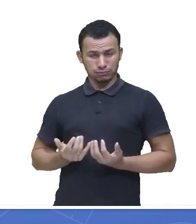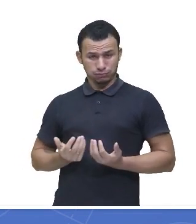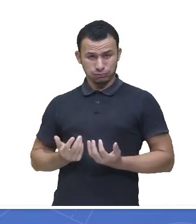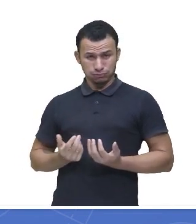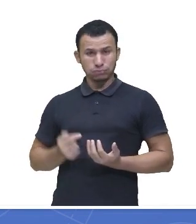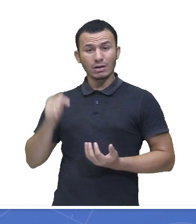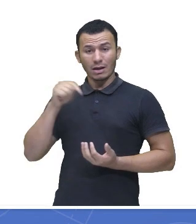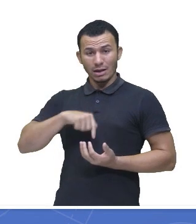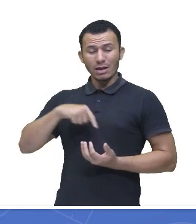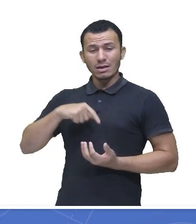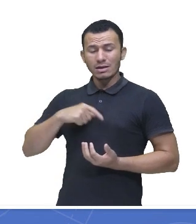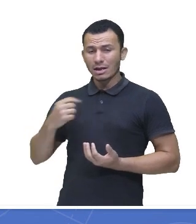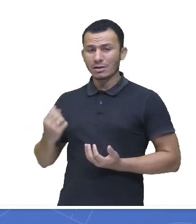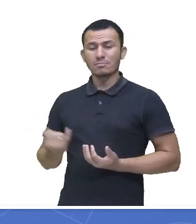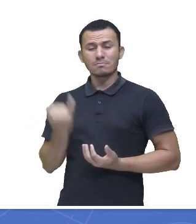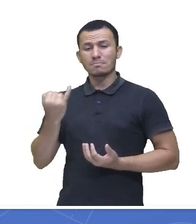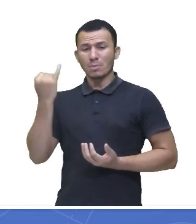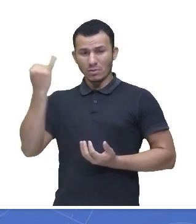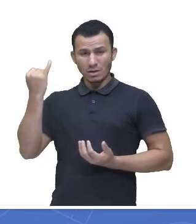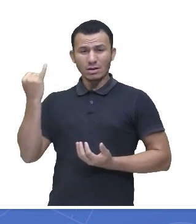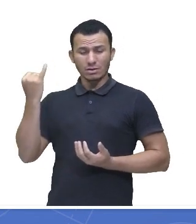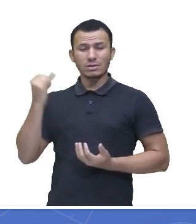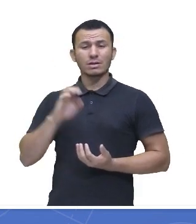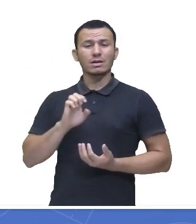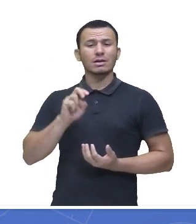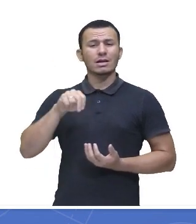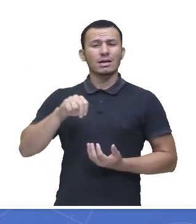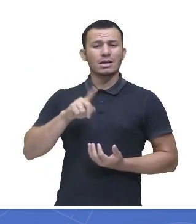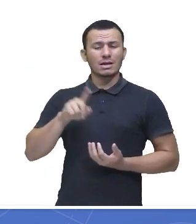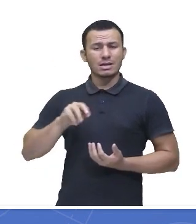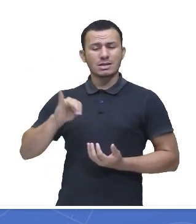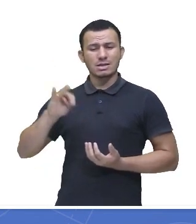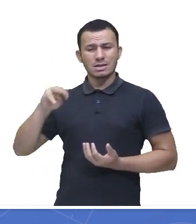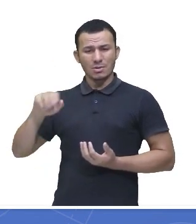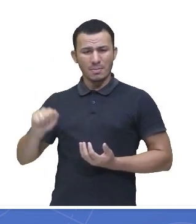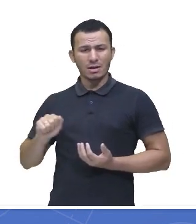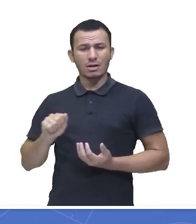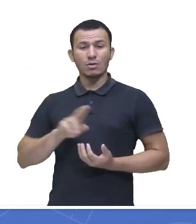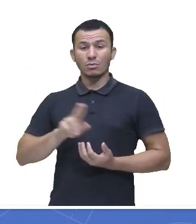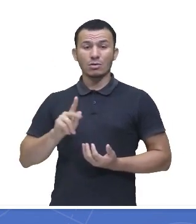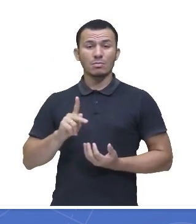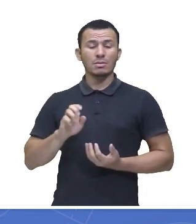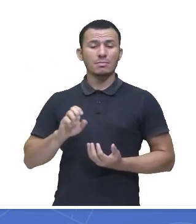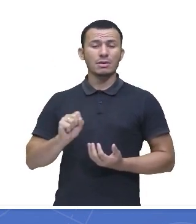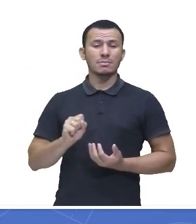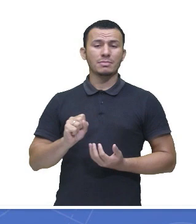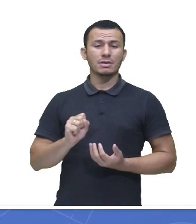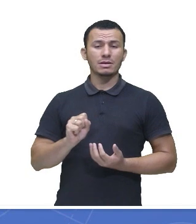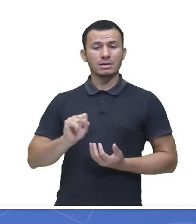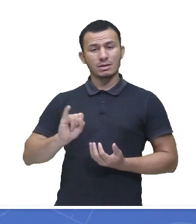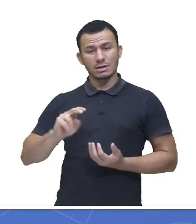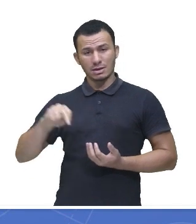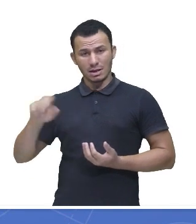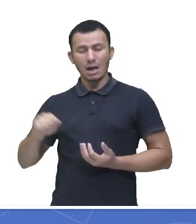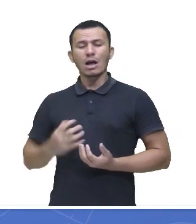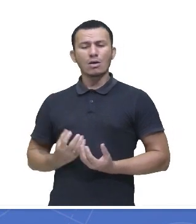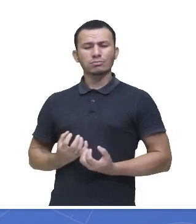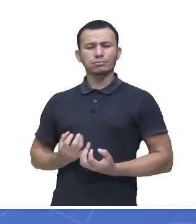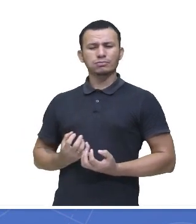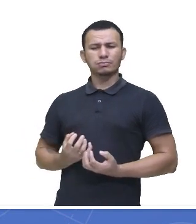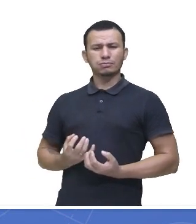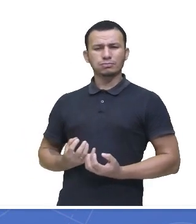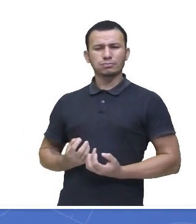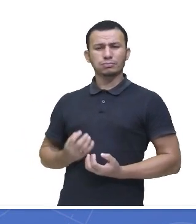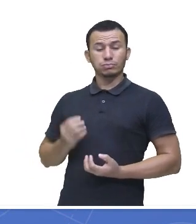muito importante chamada de pepsina. A pepsina, ela vai decompor, ela vai